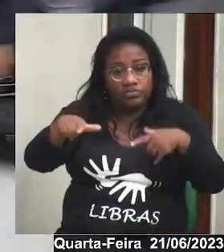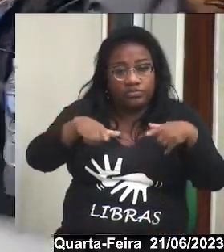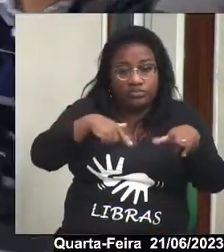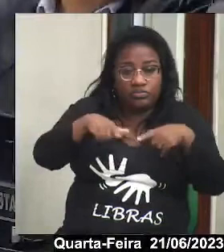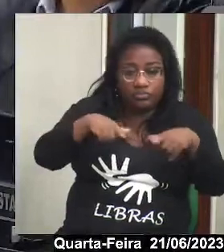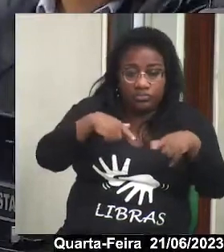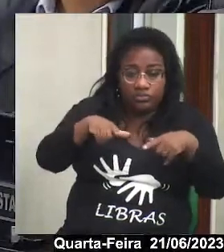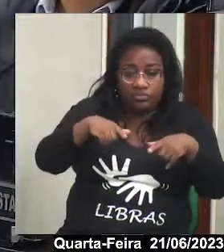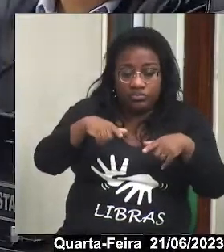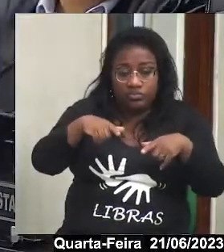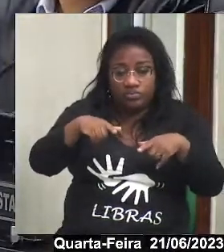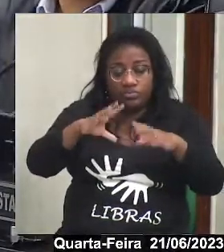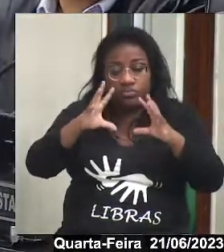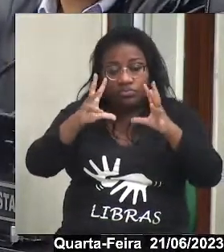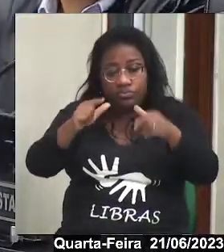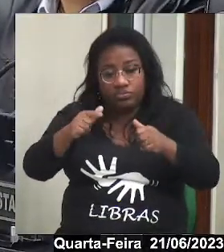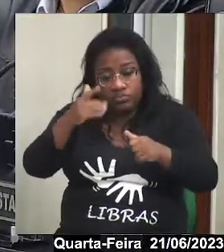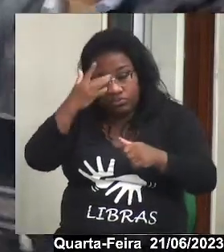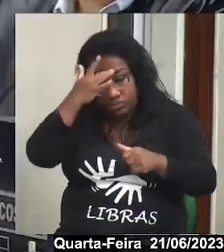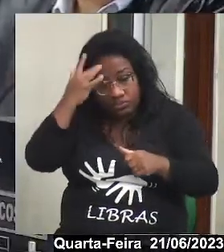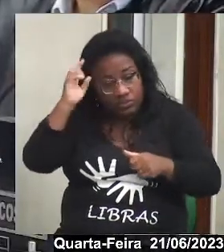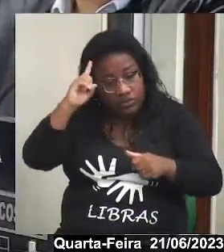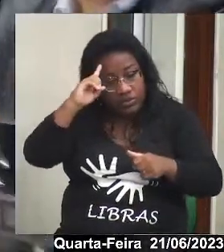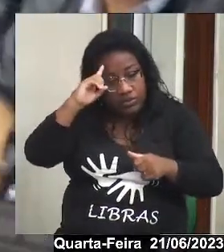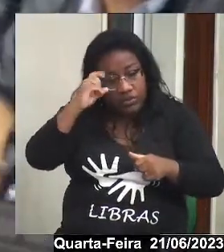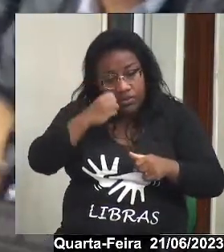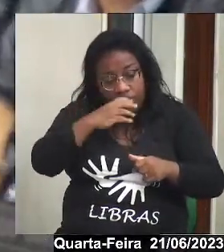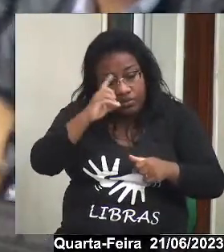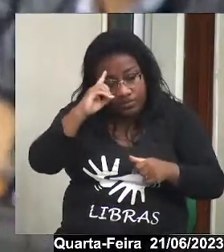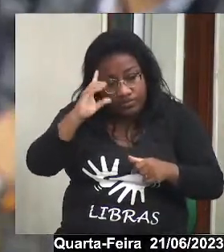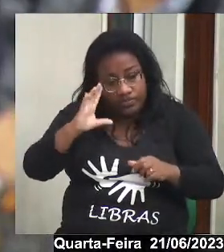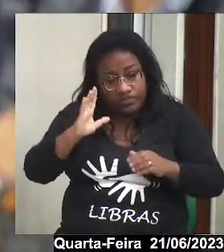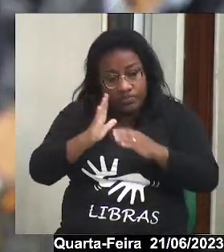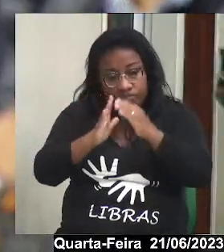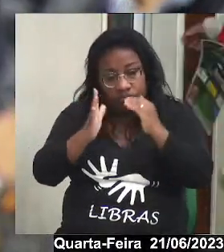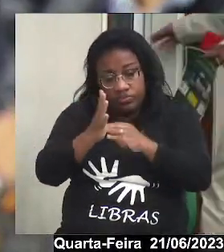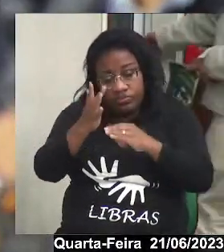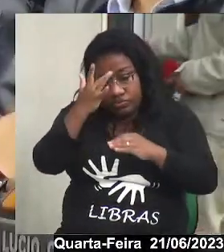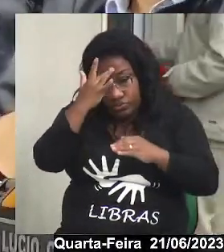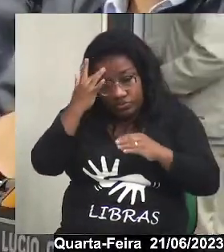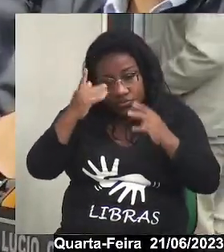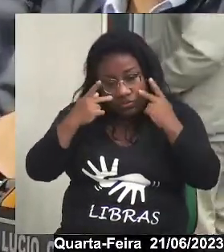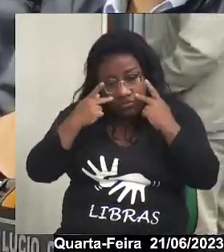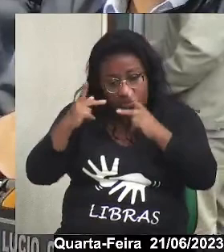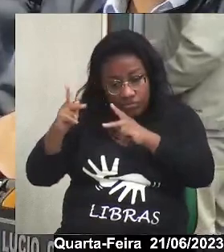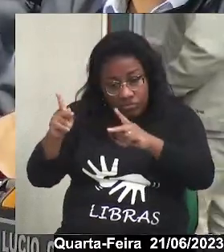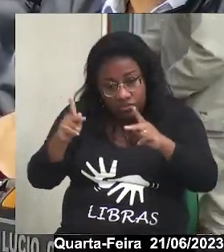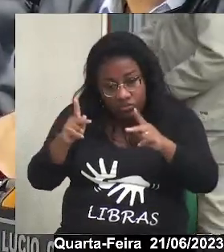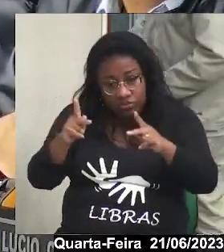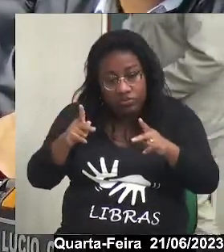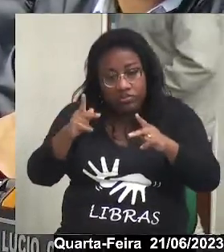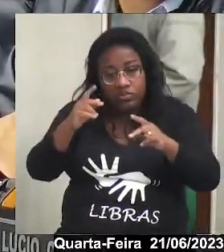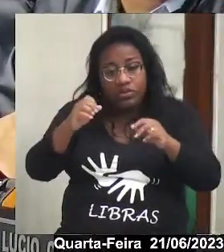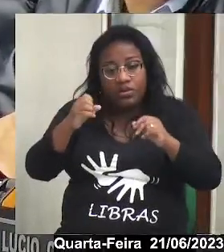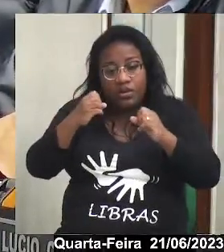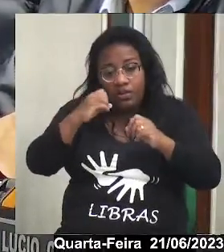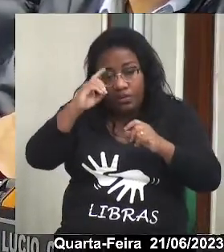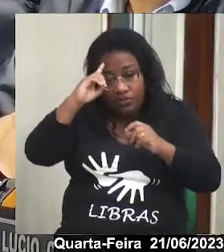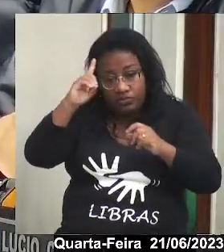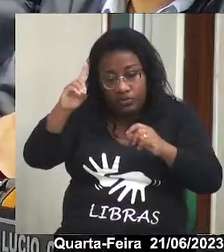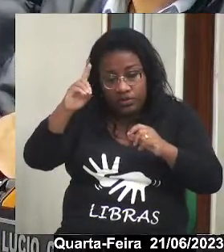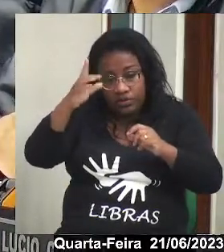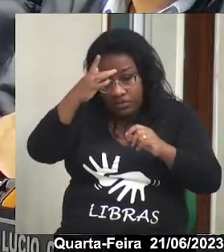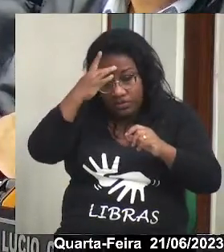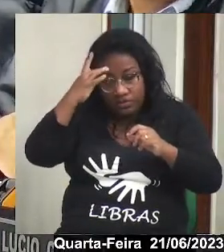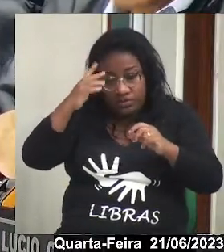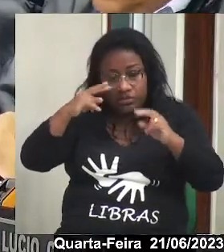meus pares, nobres vereadores. Bom dia aos internautas que nos acompanham. Bom dia ao público